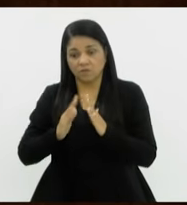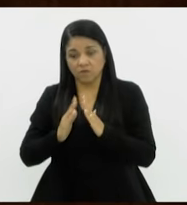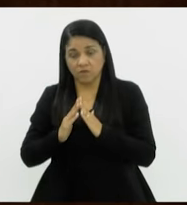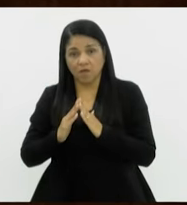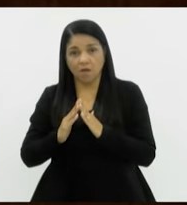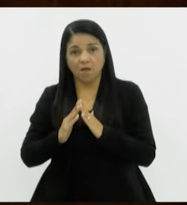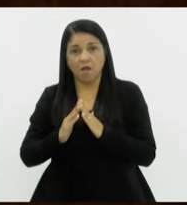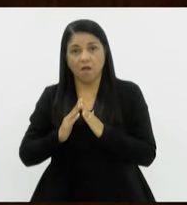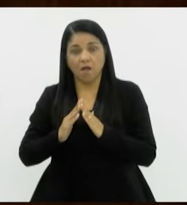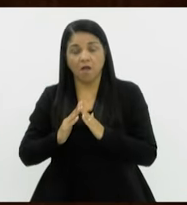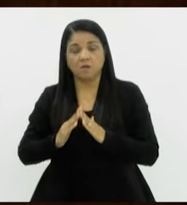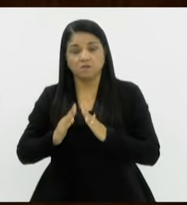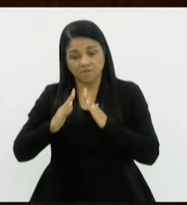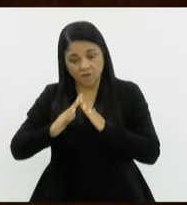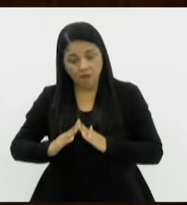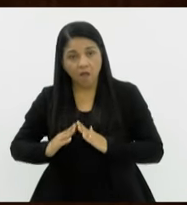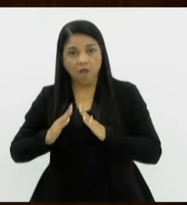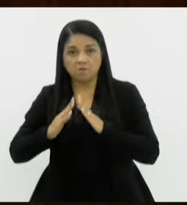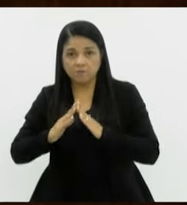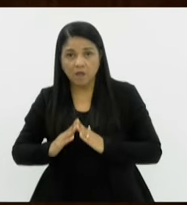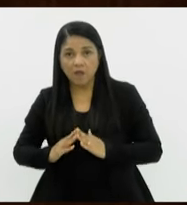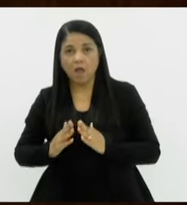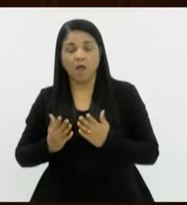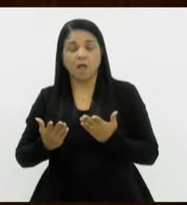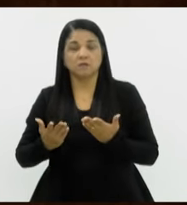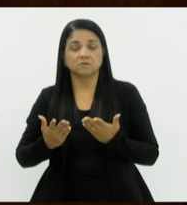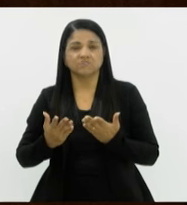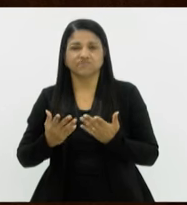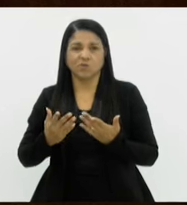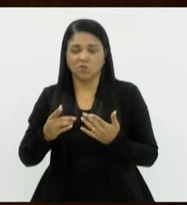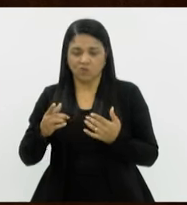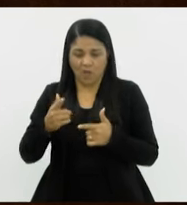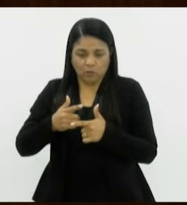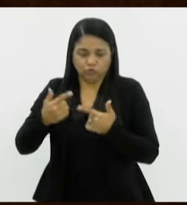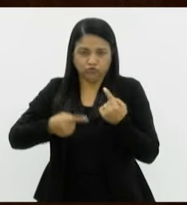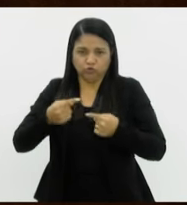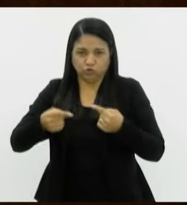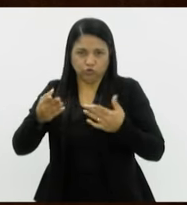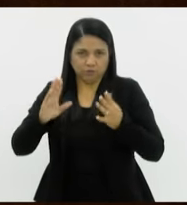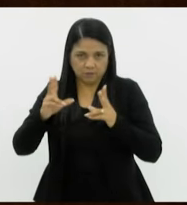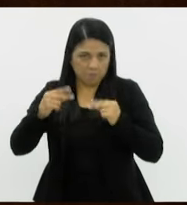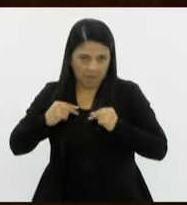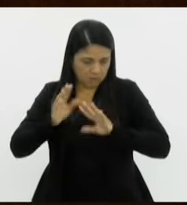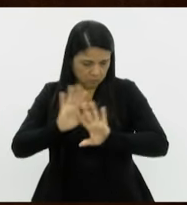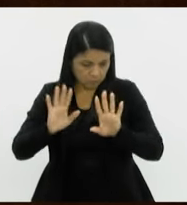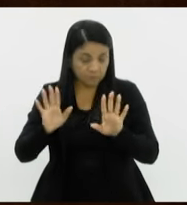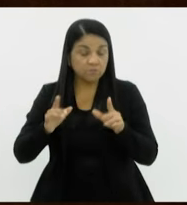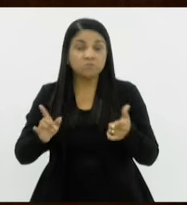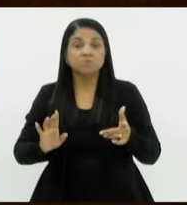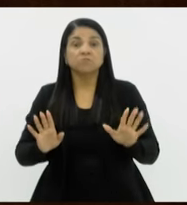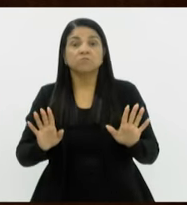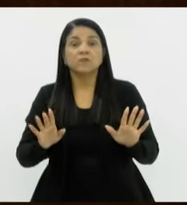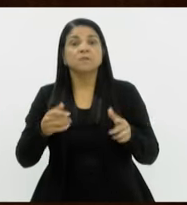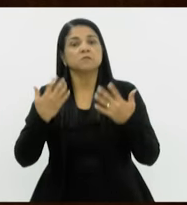de a população ter que ficar em casa, enfim, eu não quero entrar nesse mérito. Mas parabenizar, sim, porque